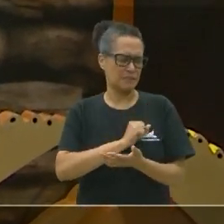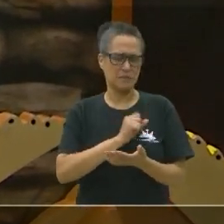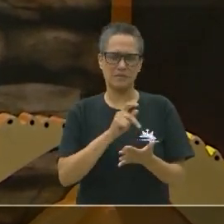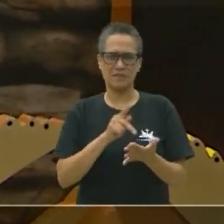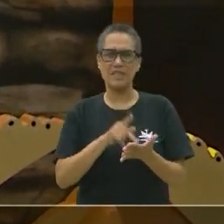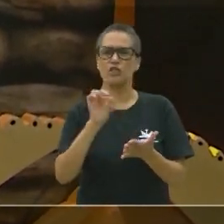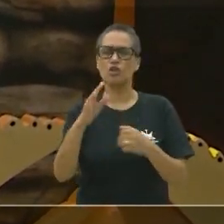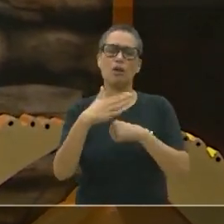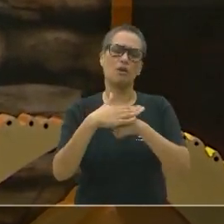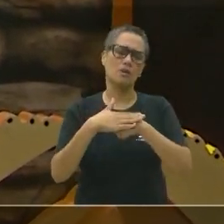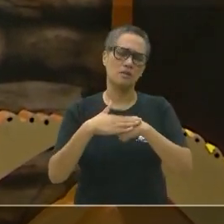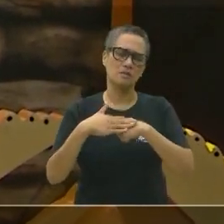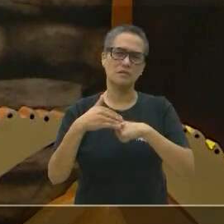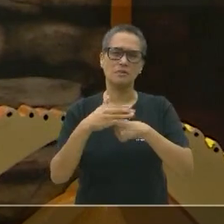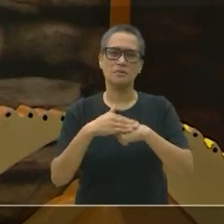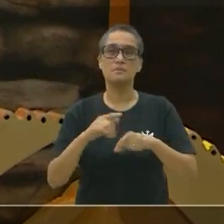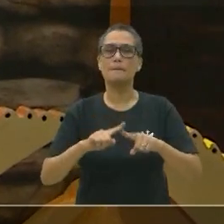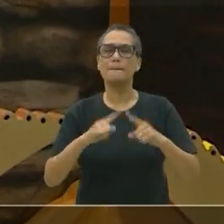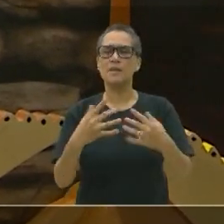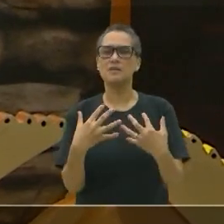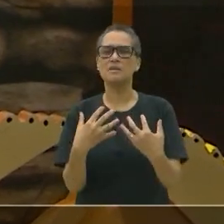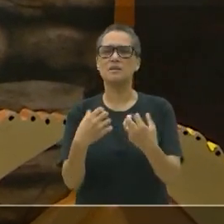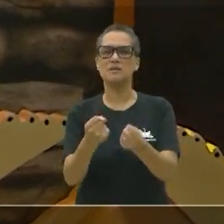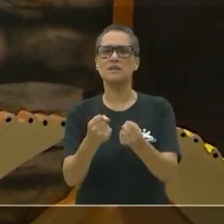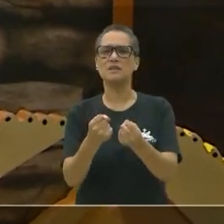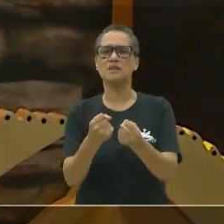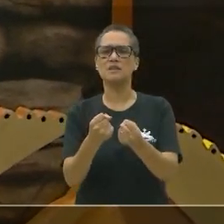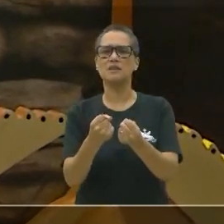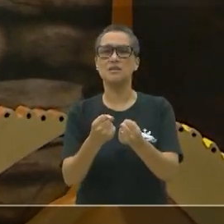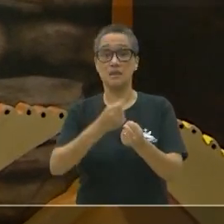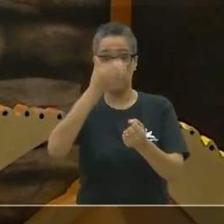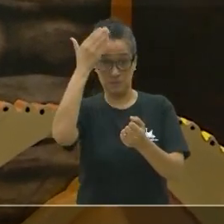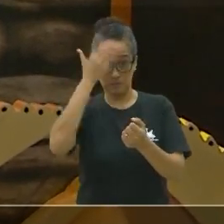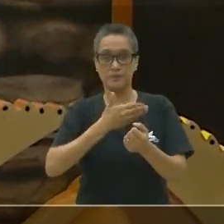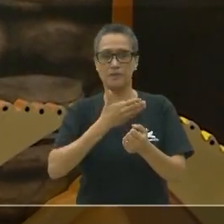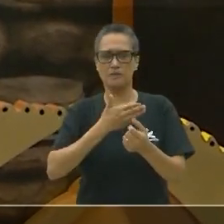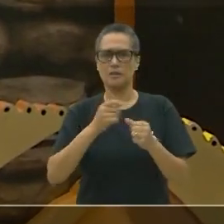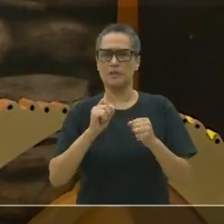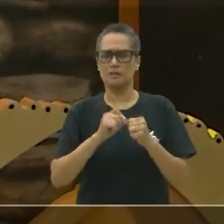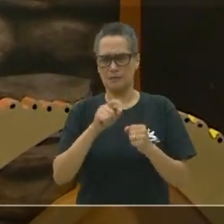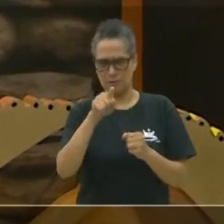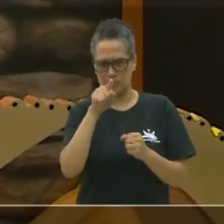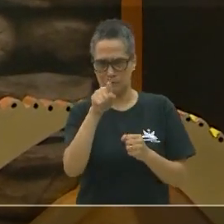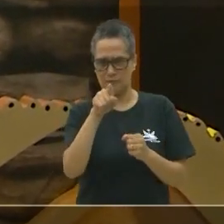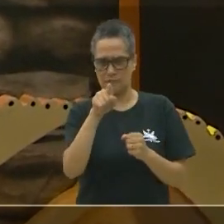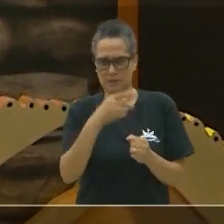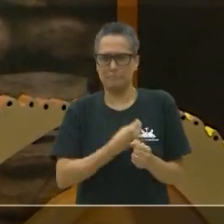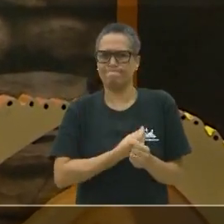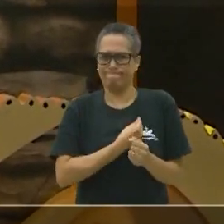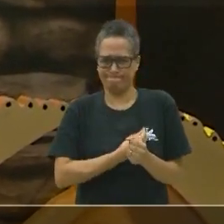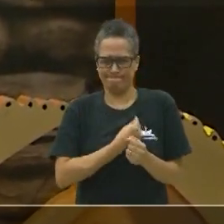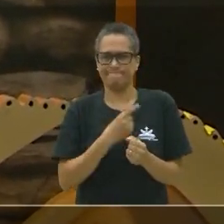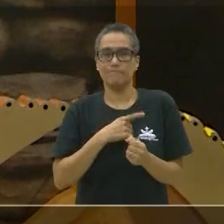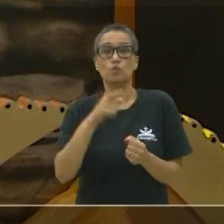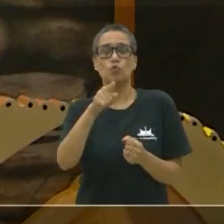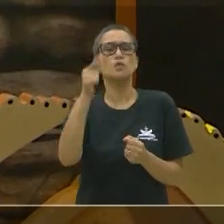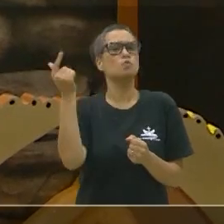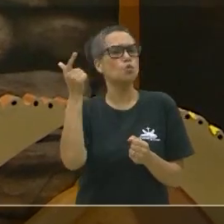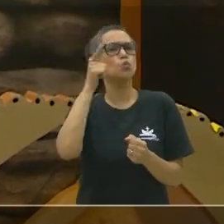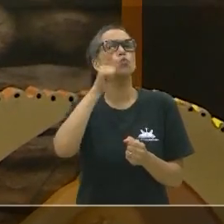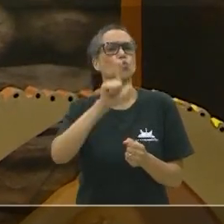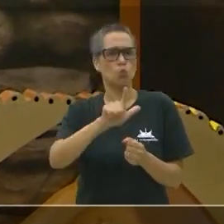consolações, mas que aceita a prova que eu te faço passar, para que tua fé